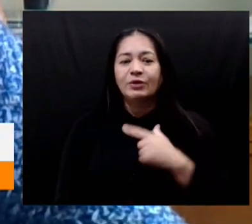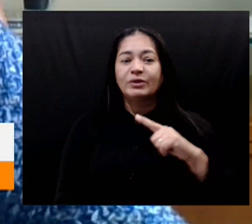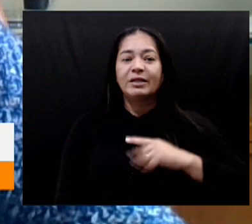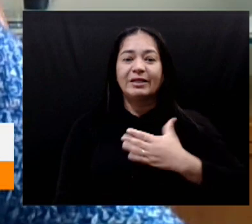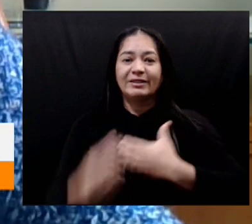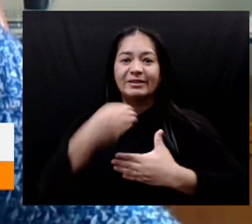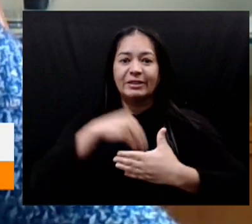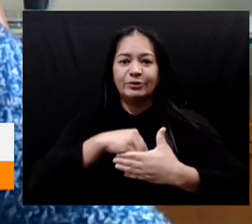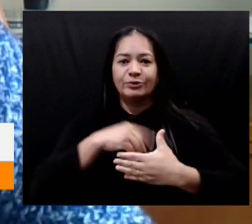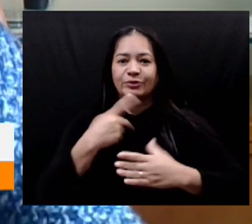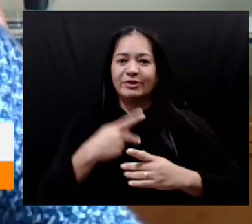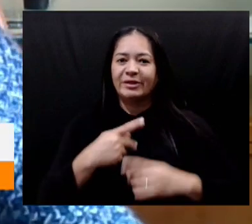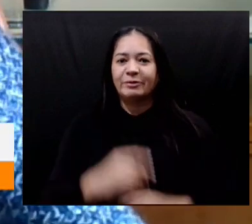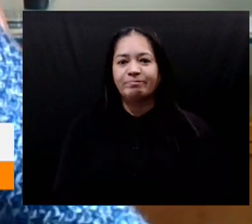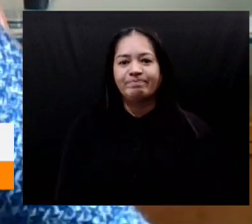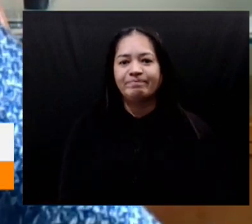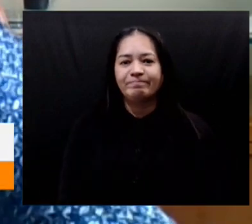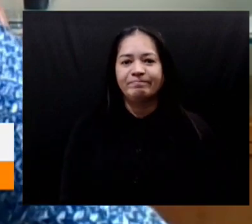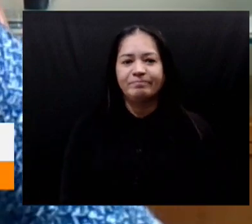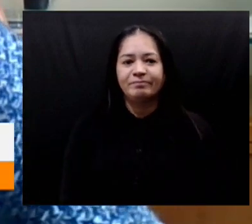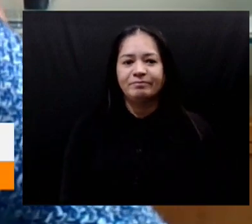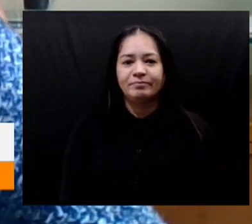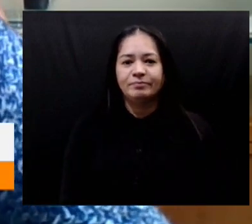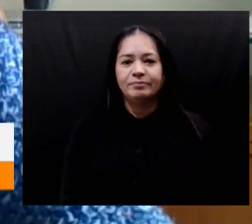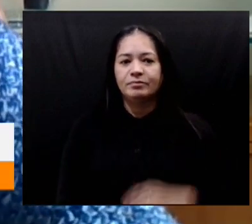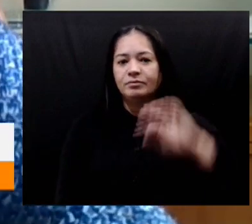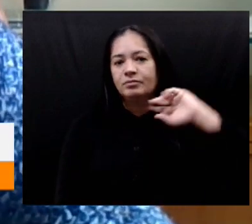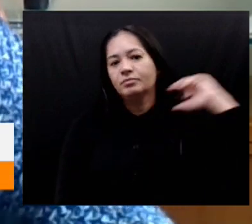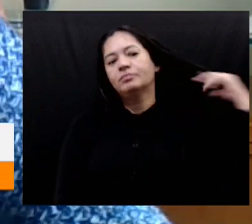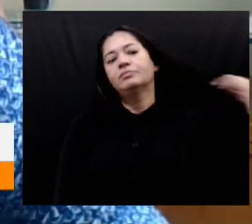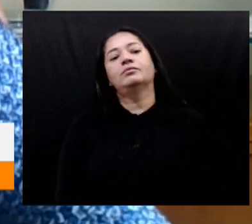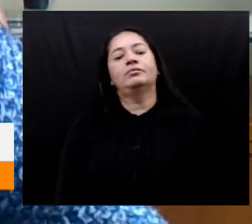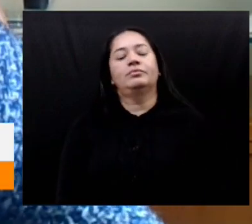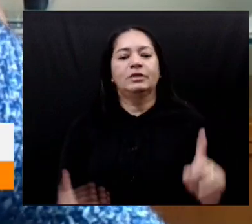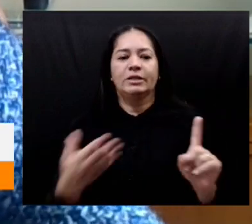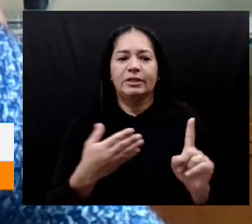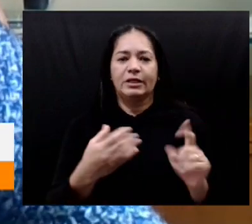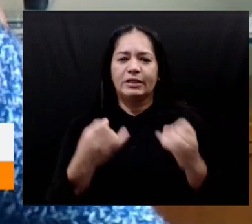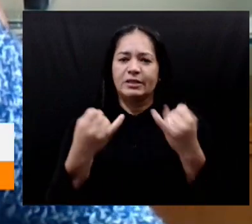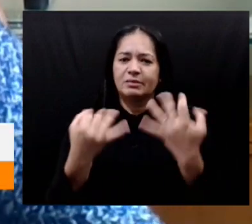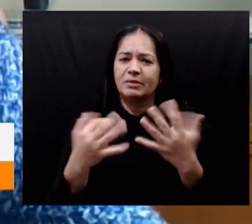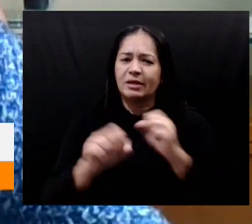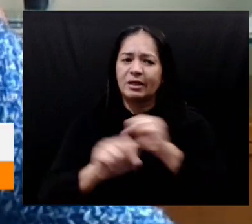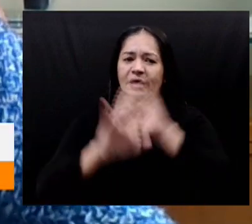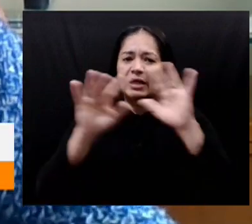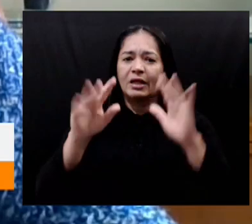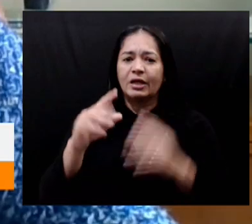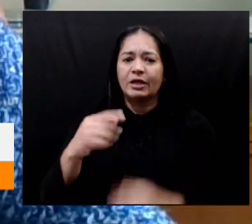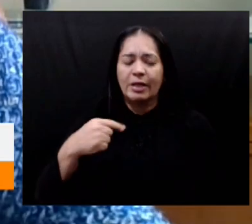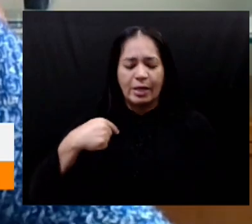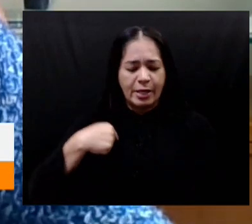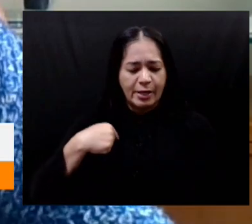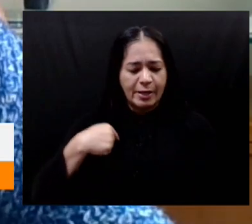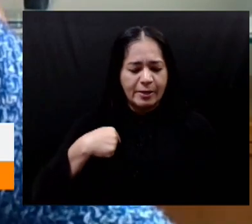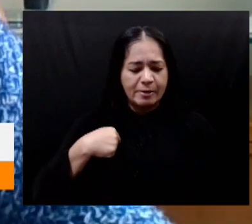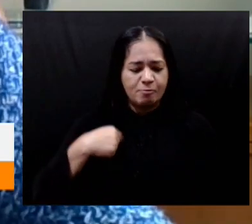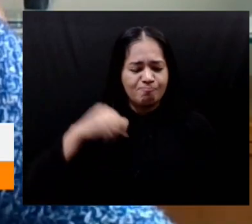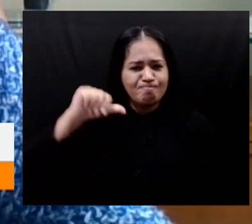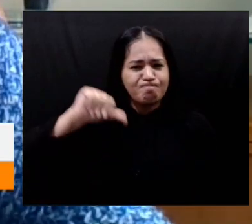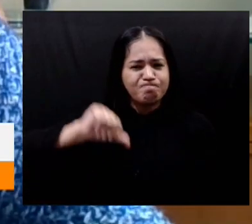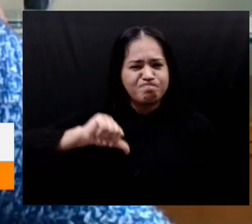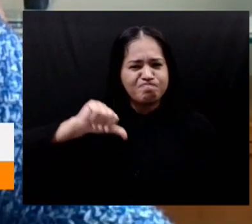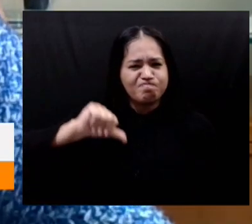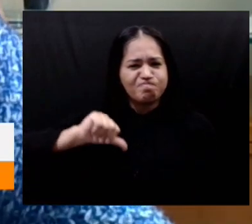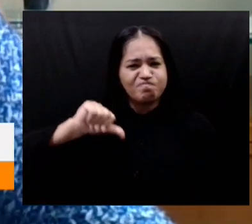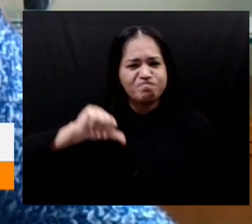E nesse caso, a Marina fala muito claramente de um eu bem perverso, né? De um eu